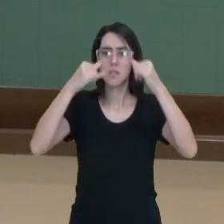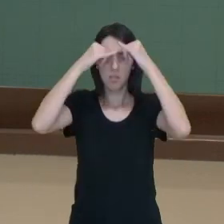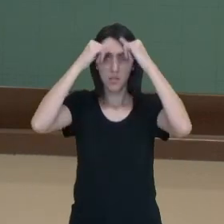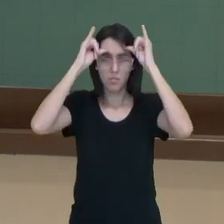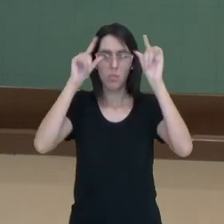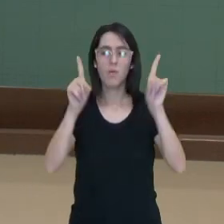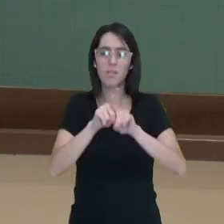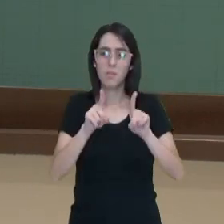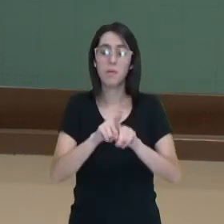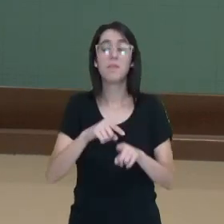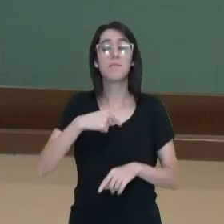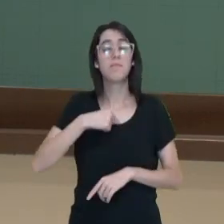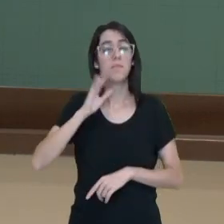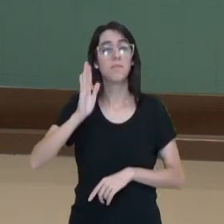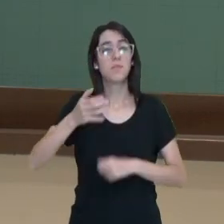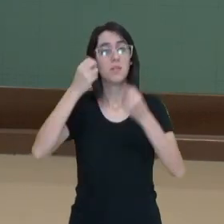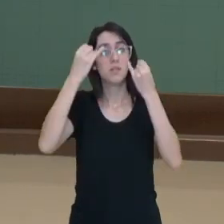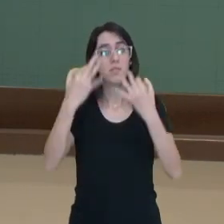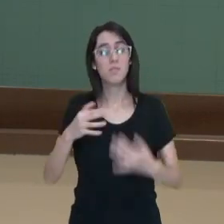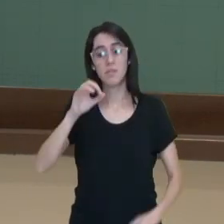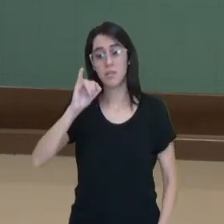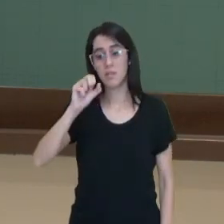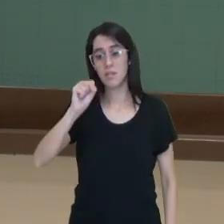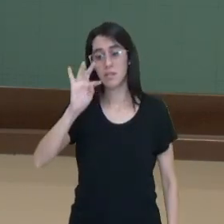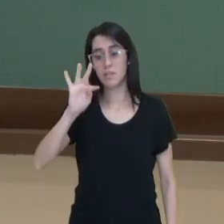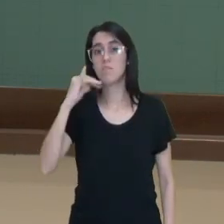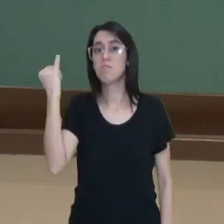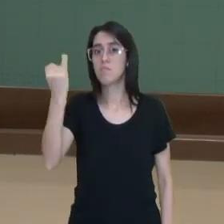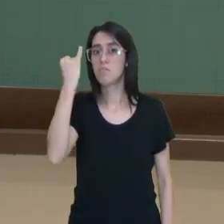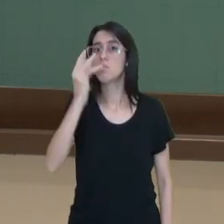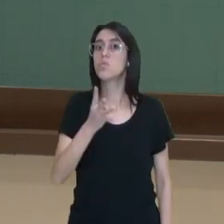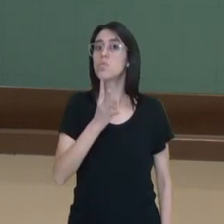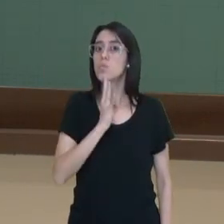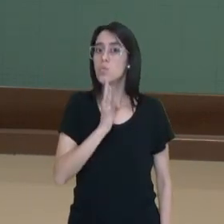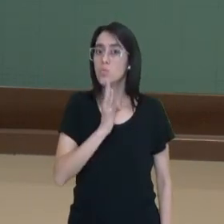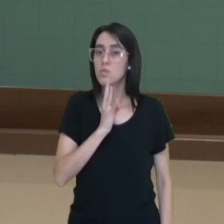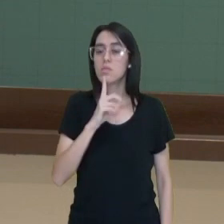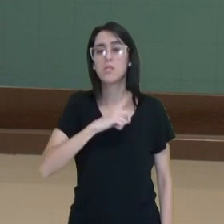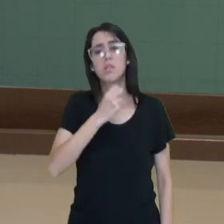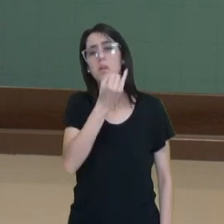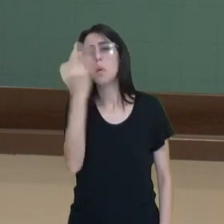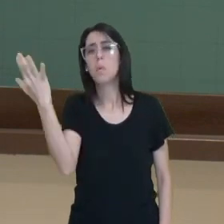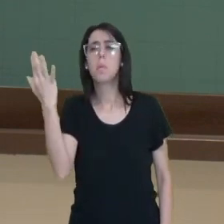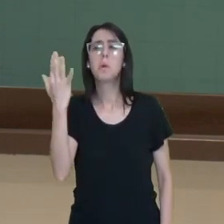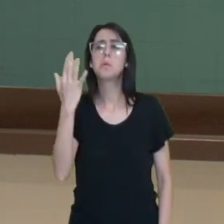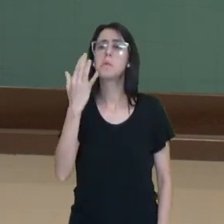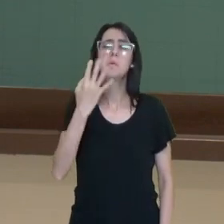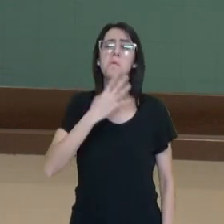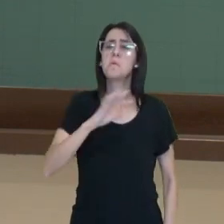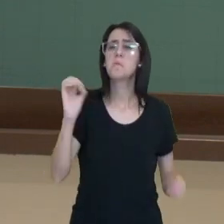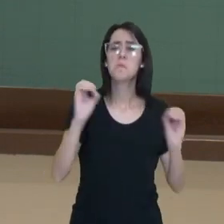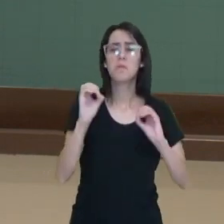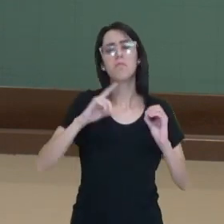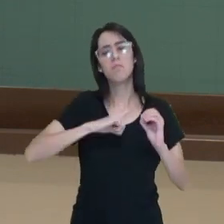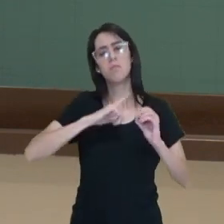né, relembramos essas istes que são de importância médica e até aquelas que não são tão conhecidas